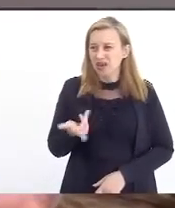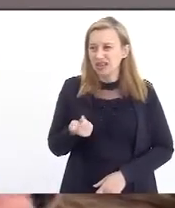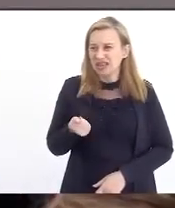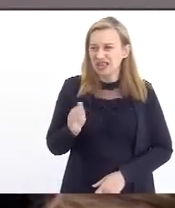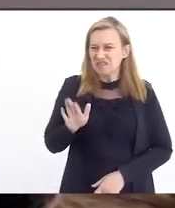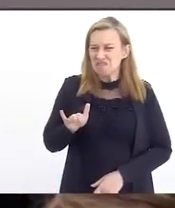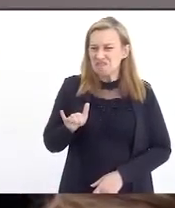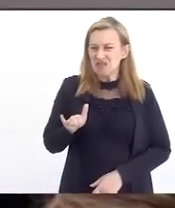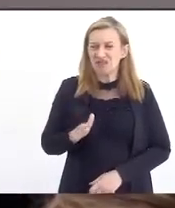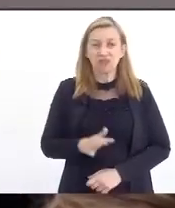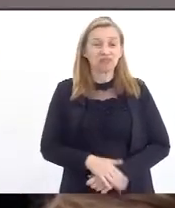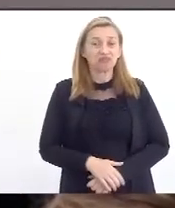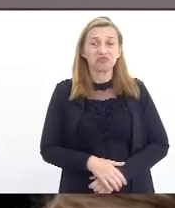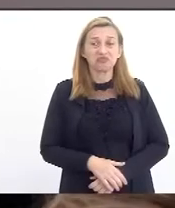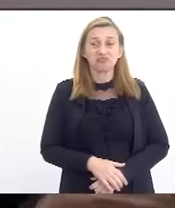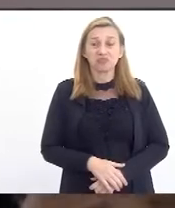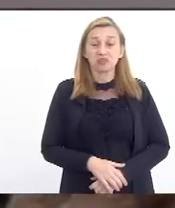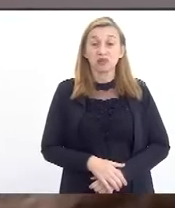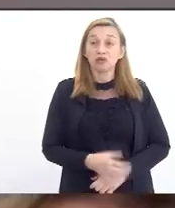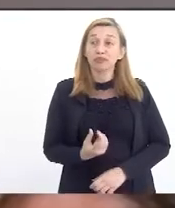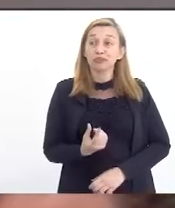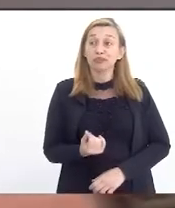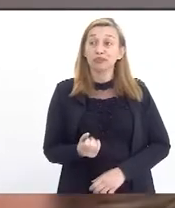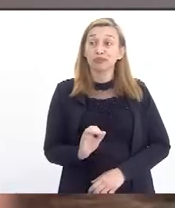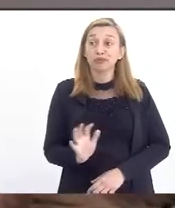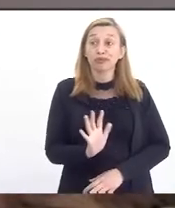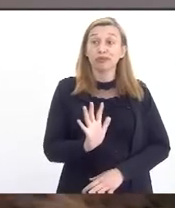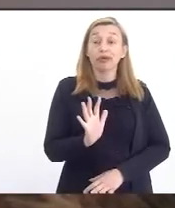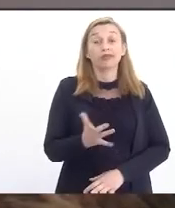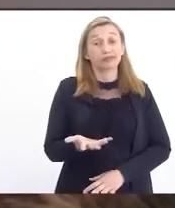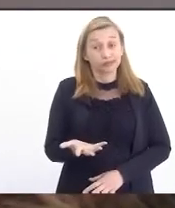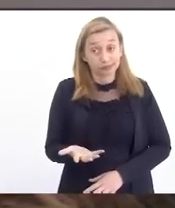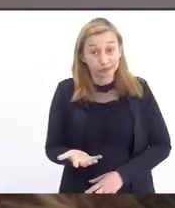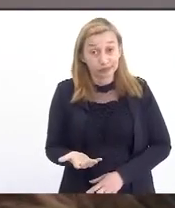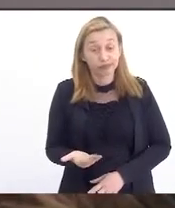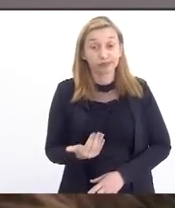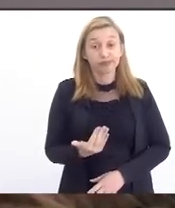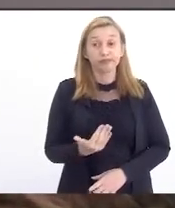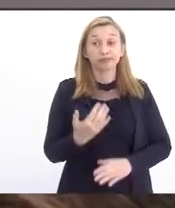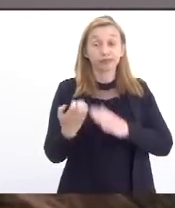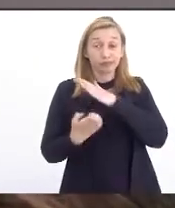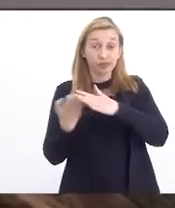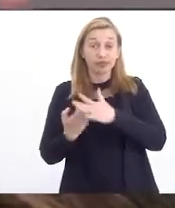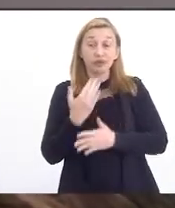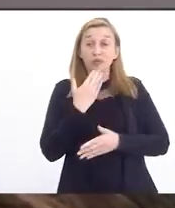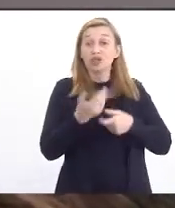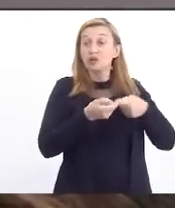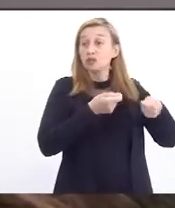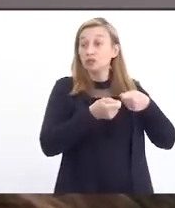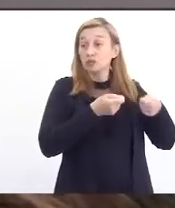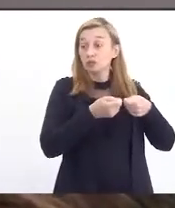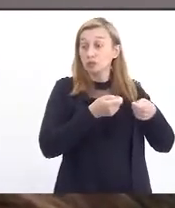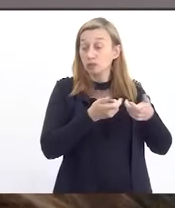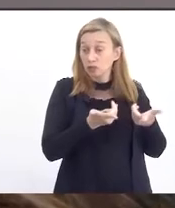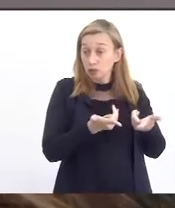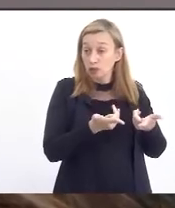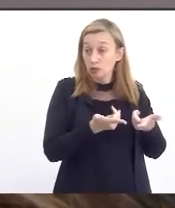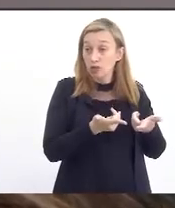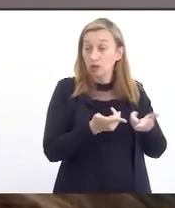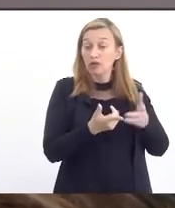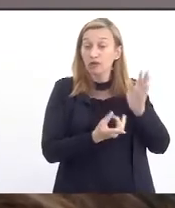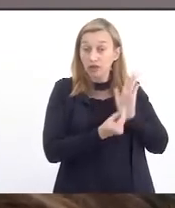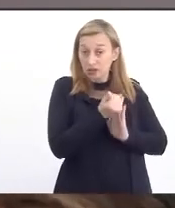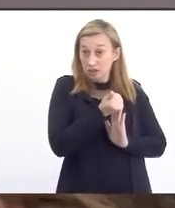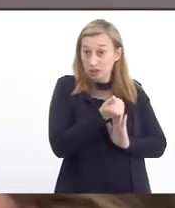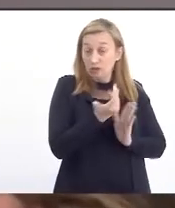implicar? Em custo para a concessionária, em contrapartida, ela vai pedir o reequilíbrio econômico financeiro e reverte isso em tarifa para o